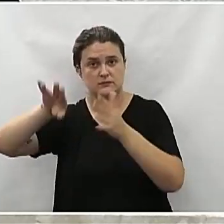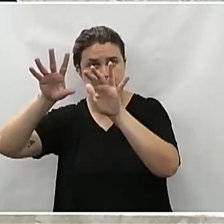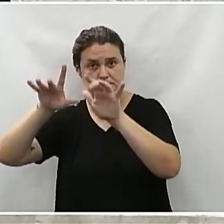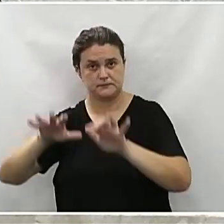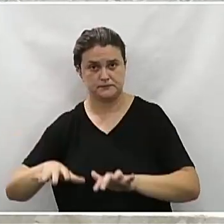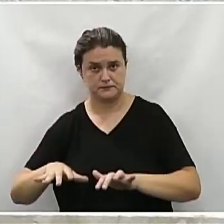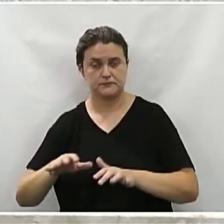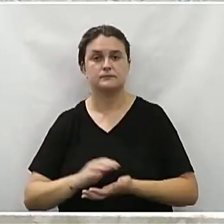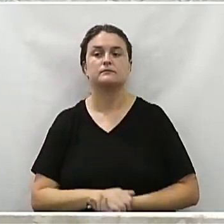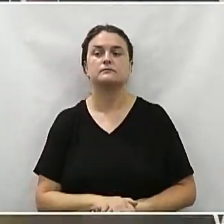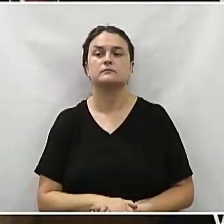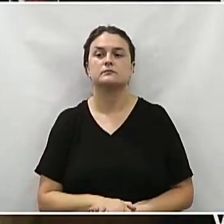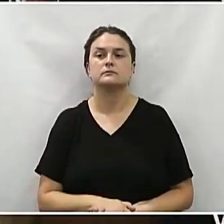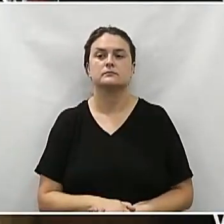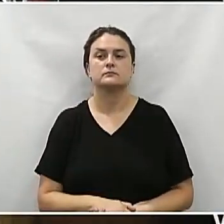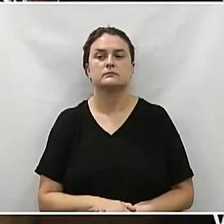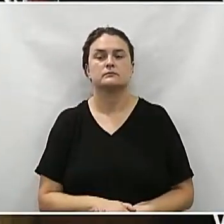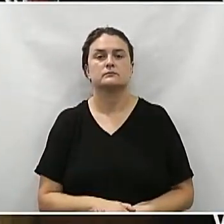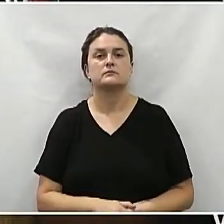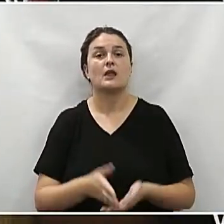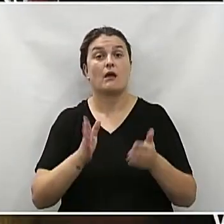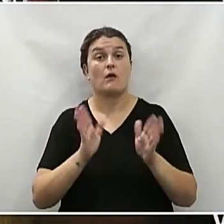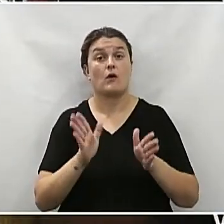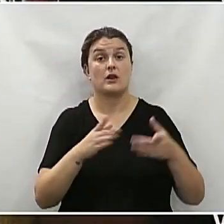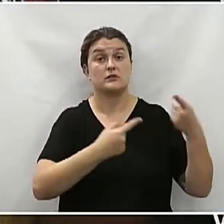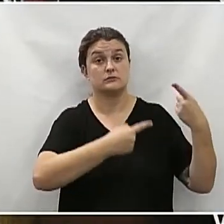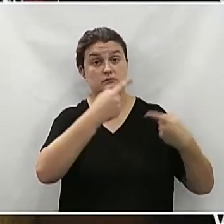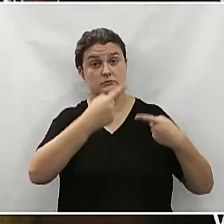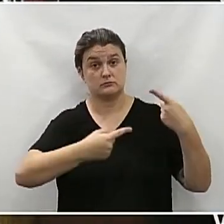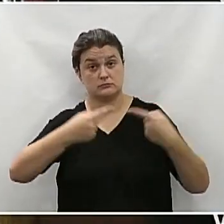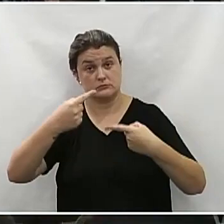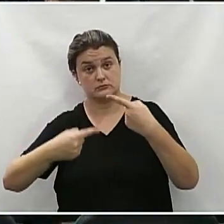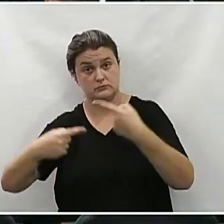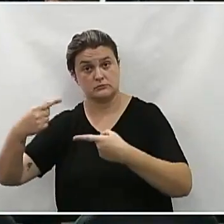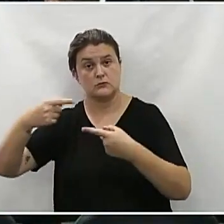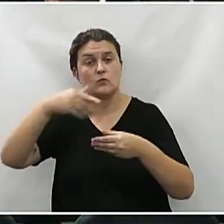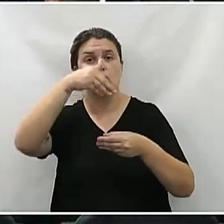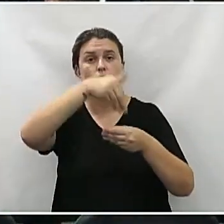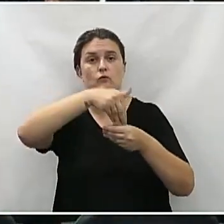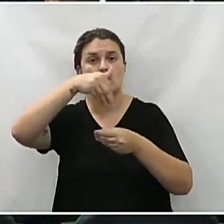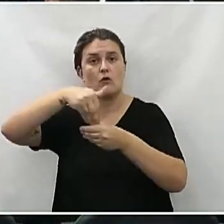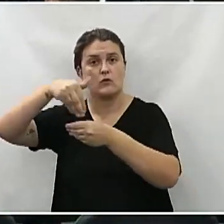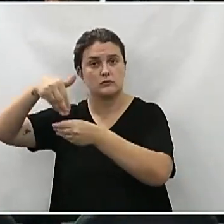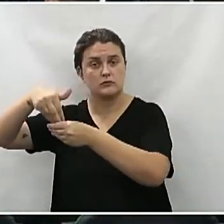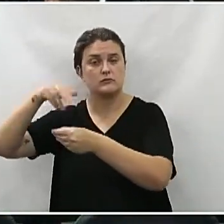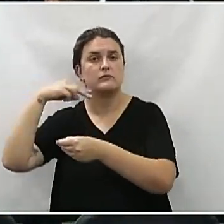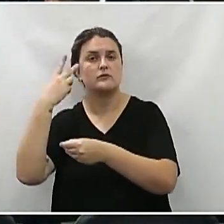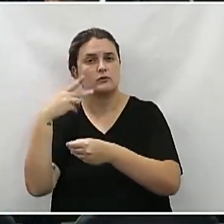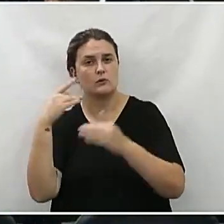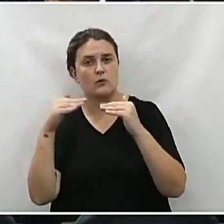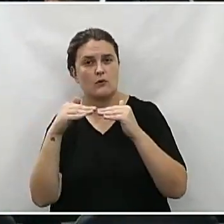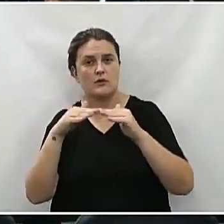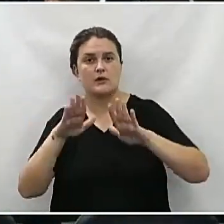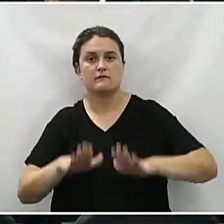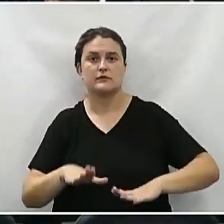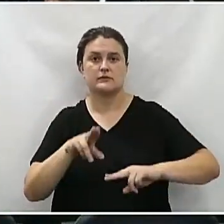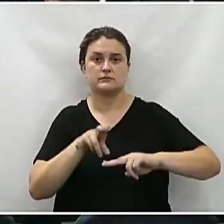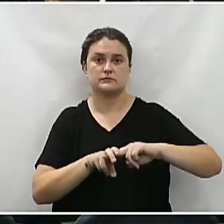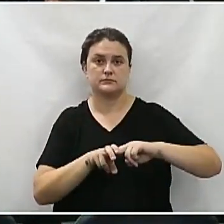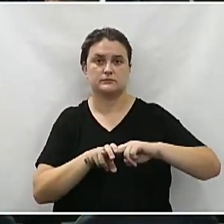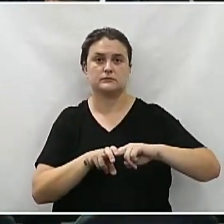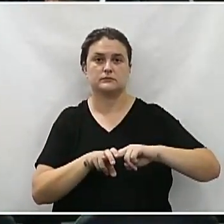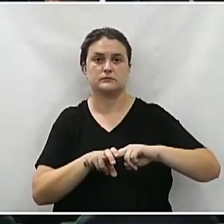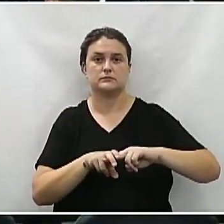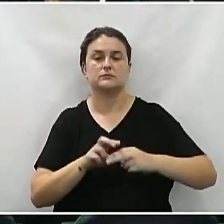redação final. É ao parecer. Em discussão, em votação, senhores vereadores que aprovam,